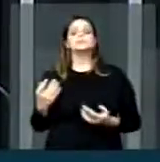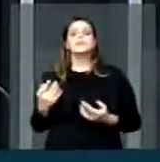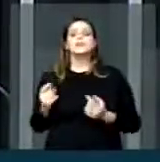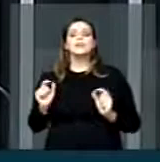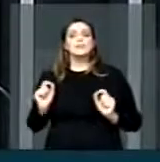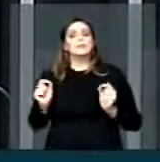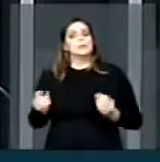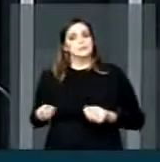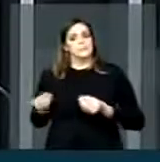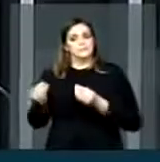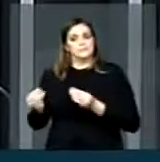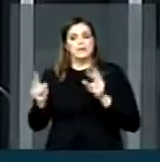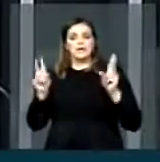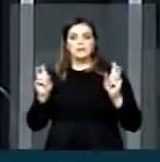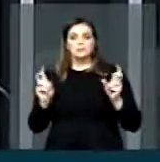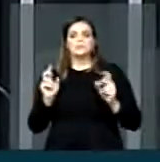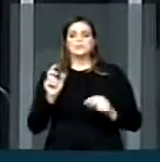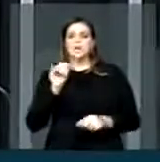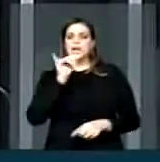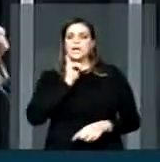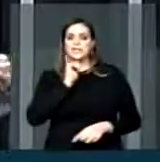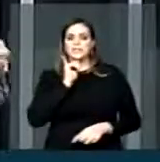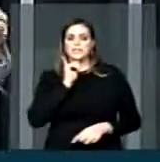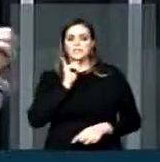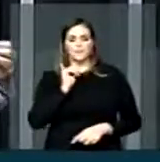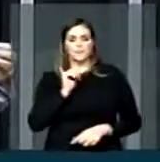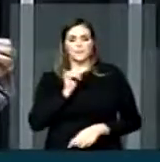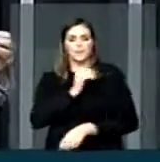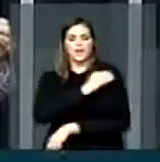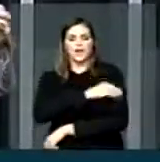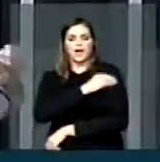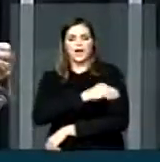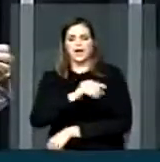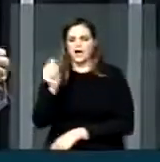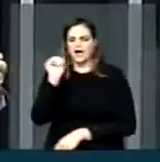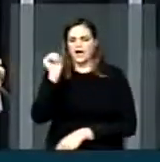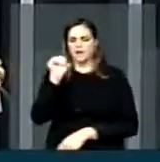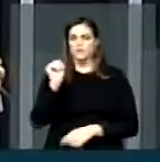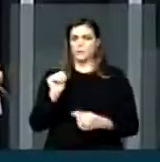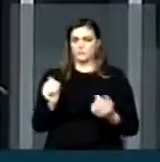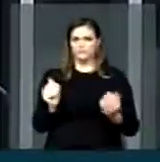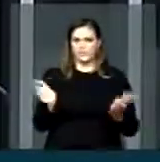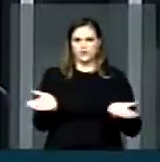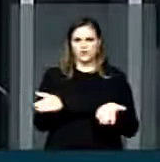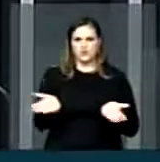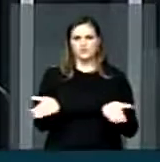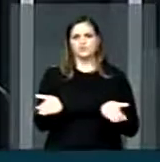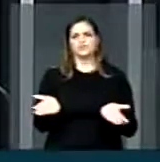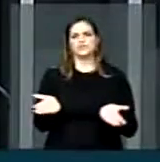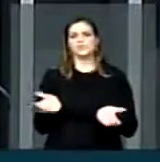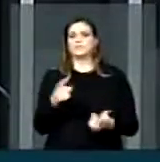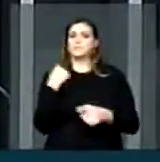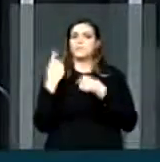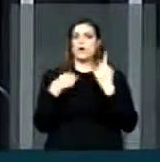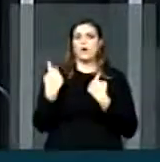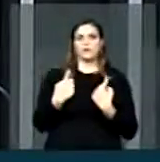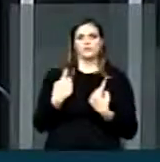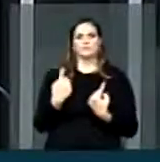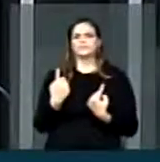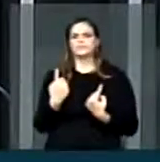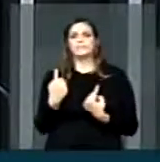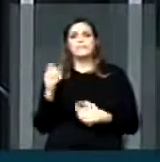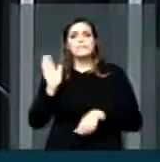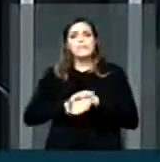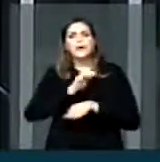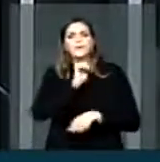que o álcool mata hoje no mundo mais do que AIDS, mais do